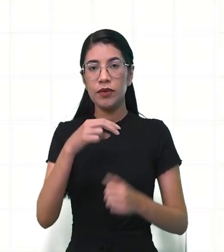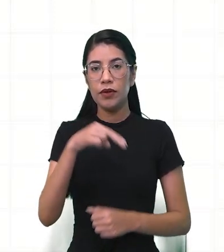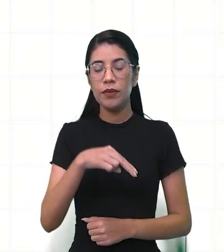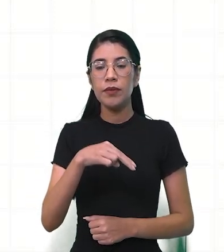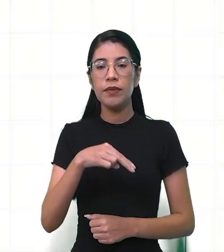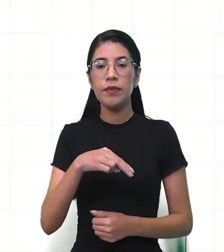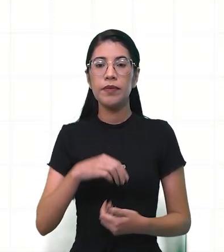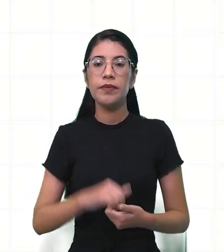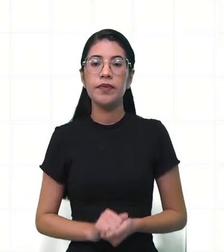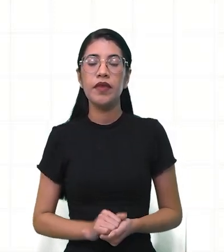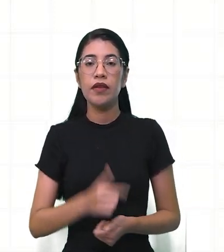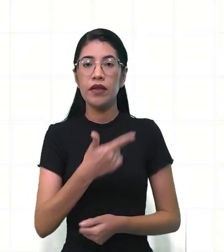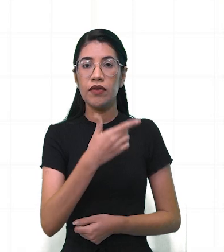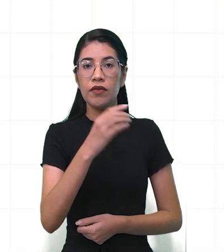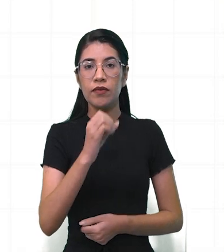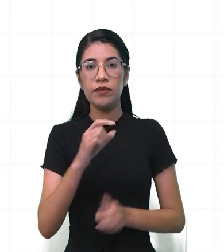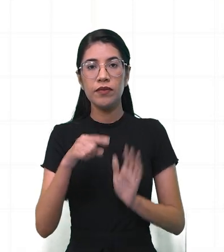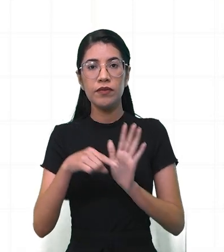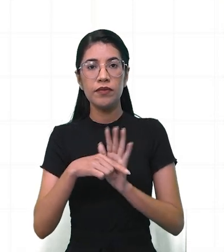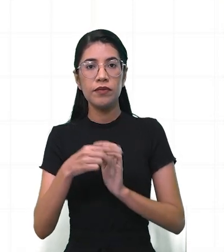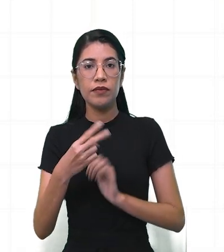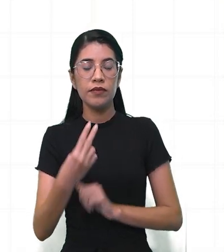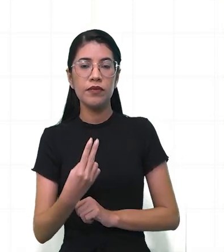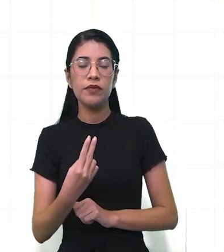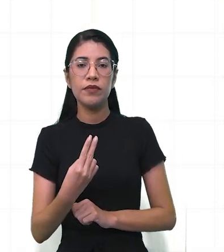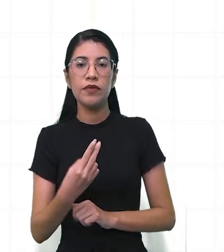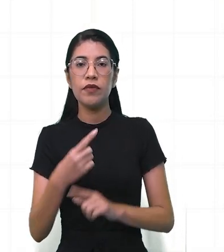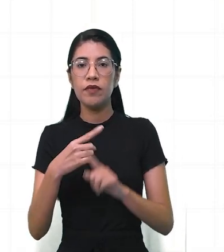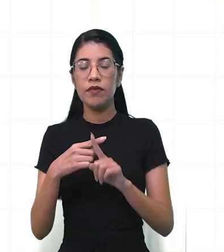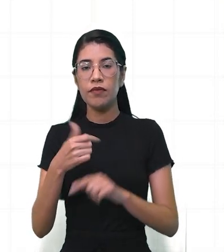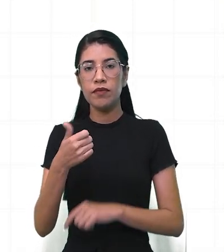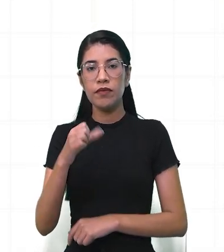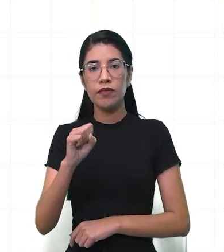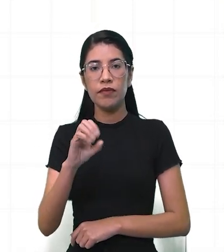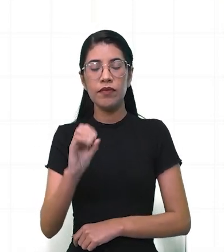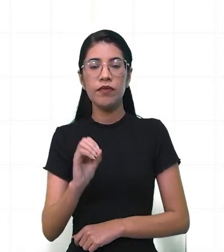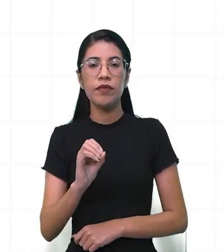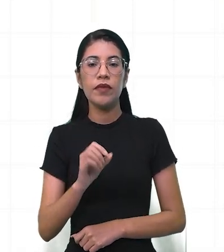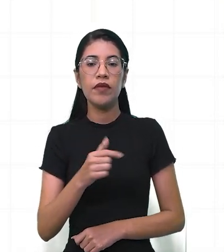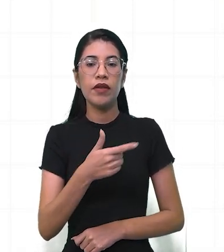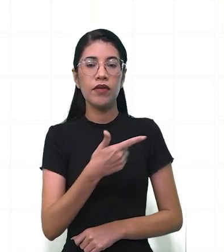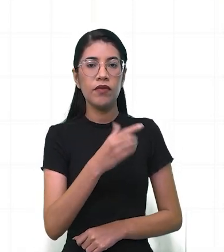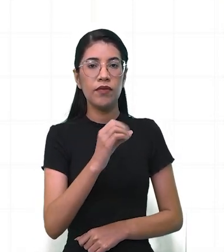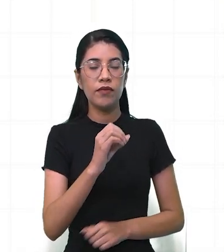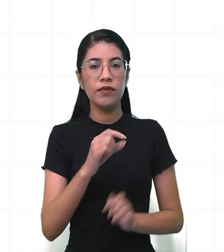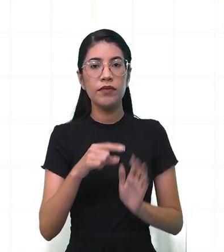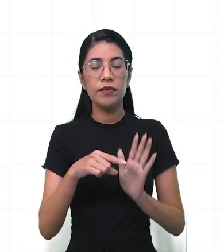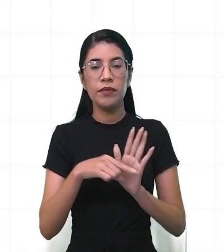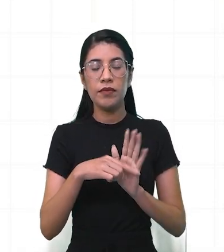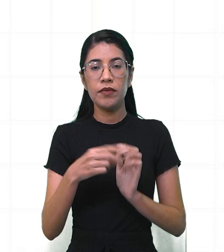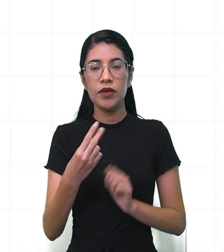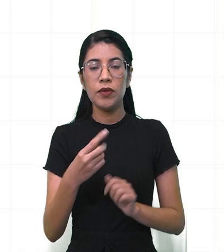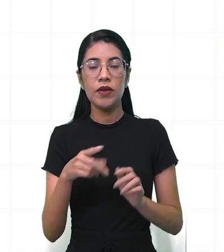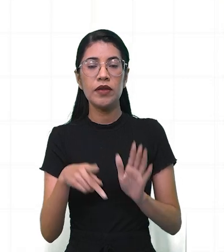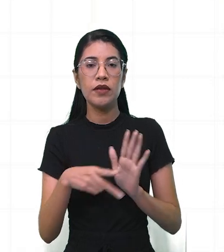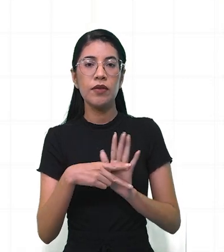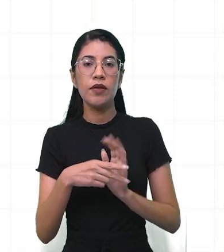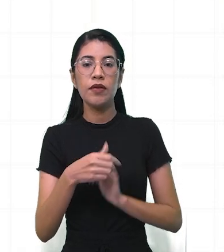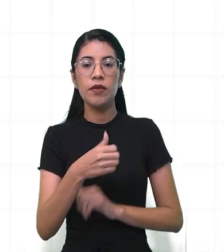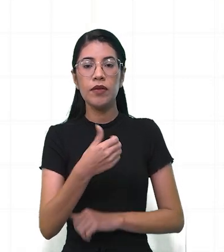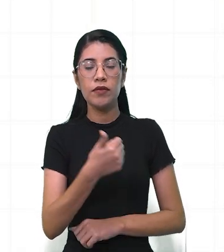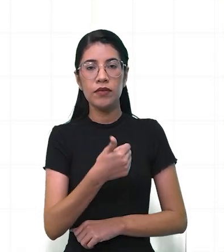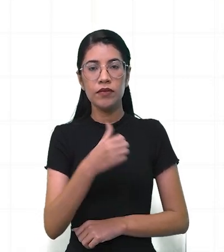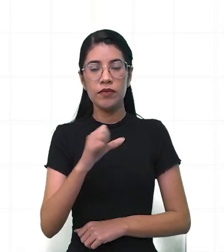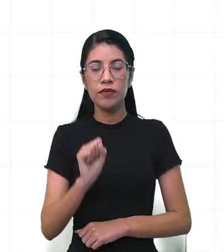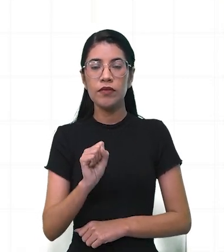20 menos 2, isso é igual a 18. Então, 18 vezes